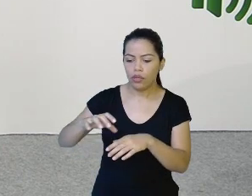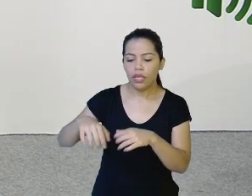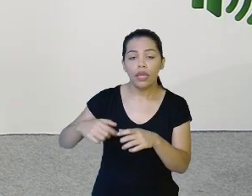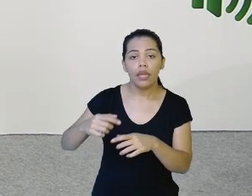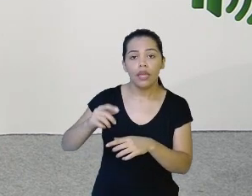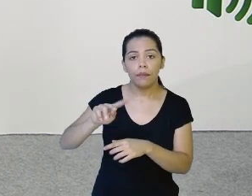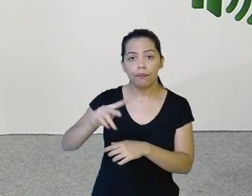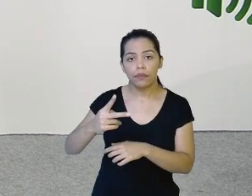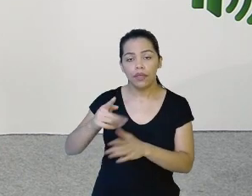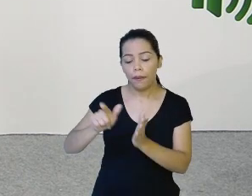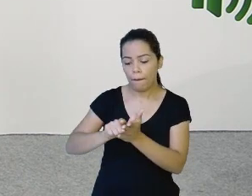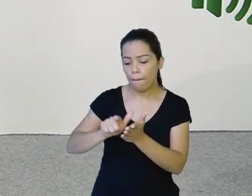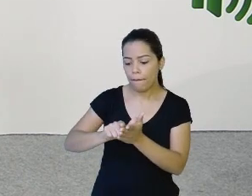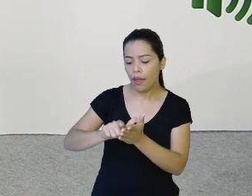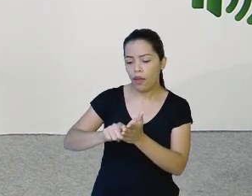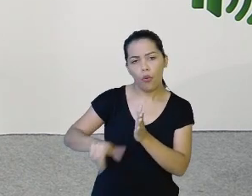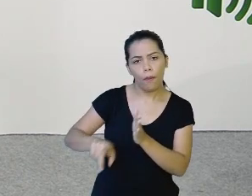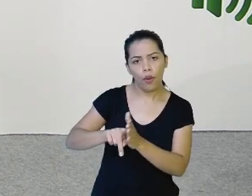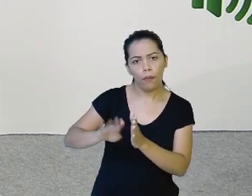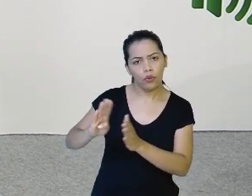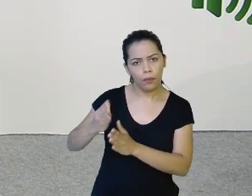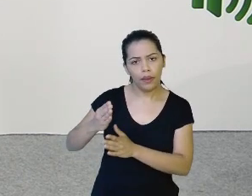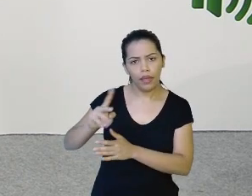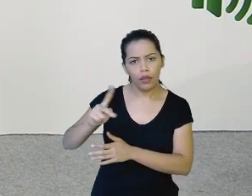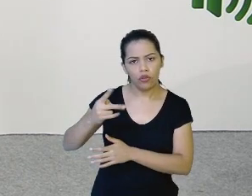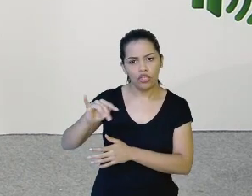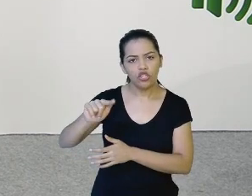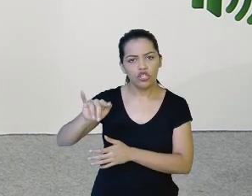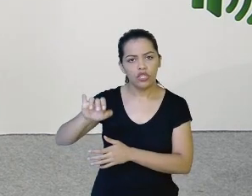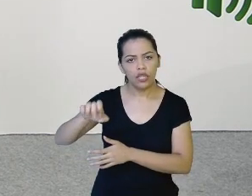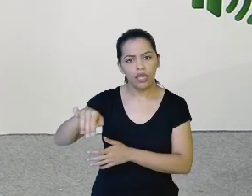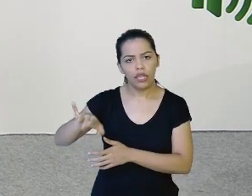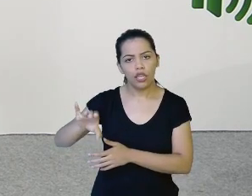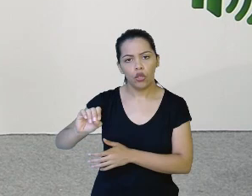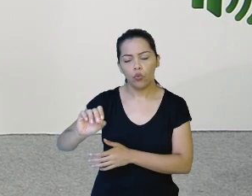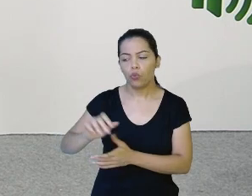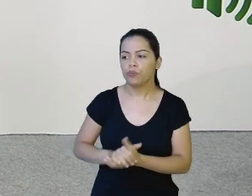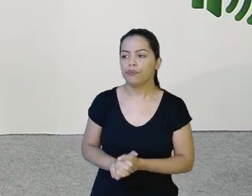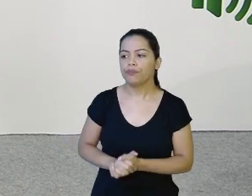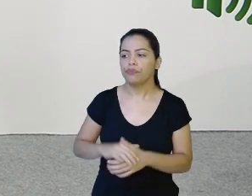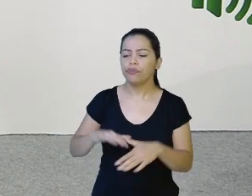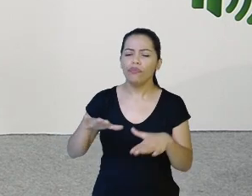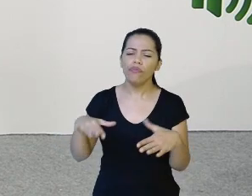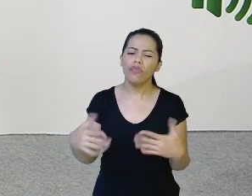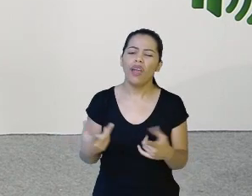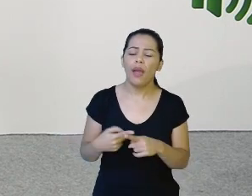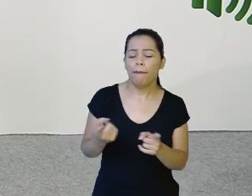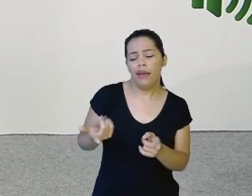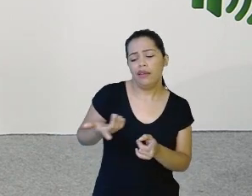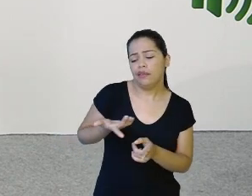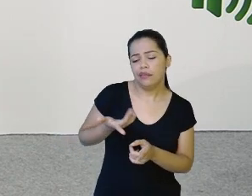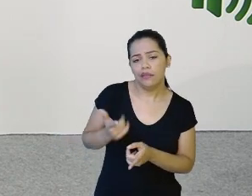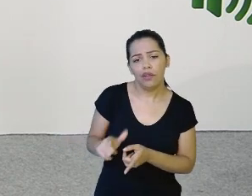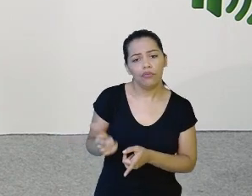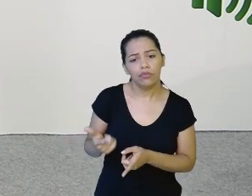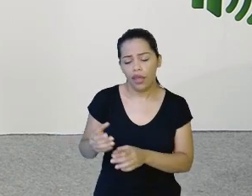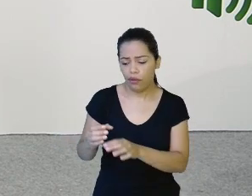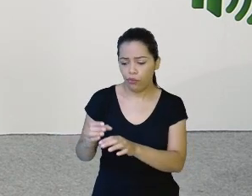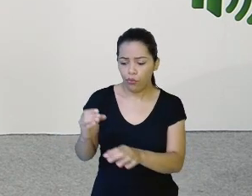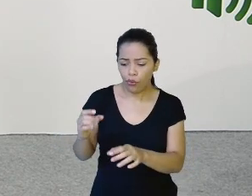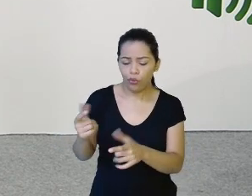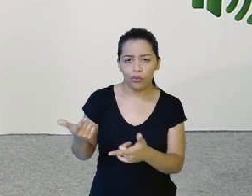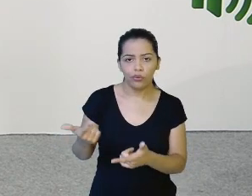e fazer para ficar com um tamanho maior. Pode-se também, mas eu não tenho rolinho de papel toalha, então a gente pode usar